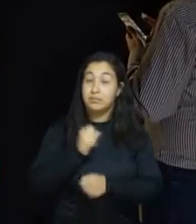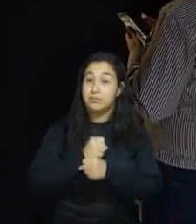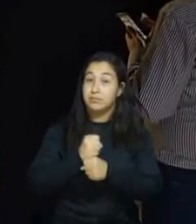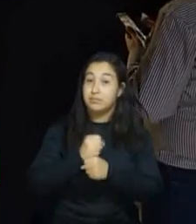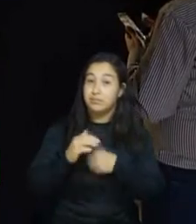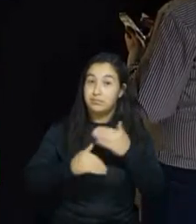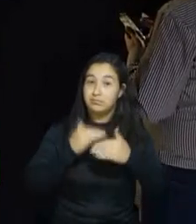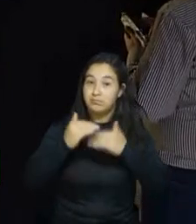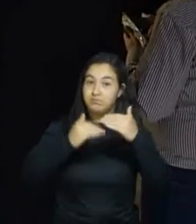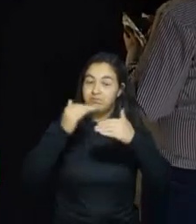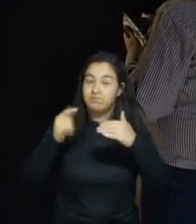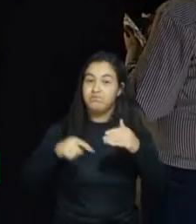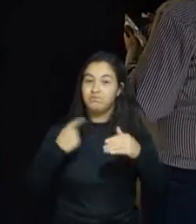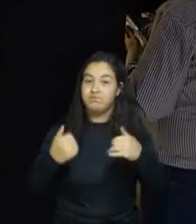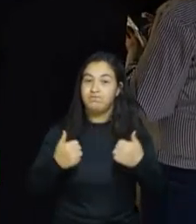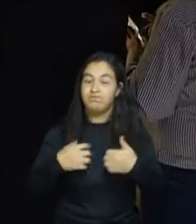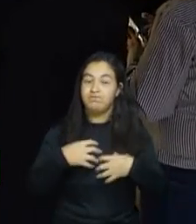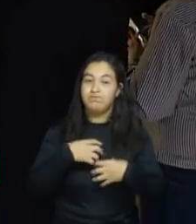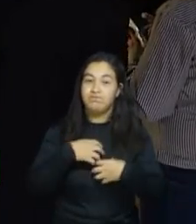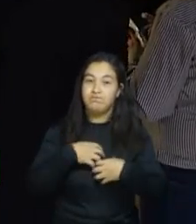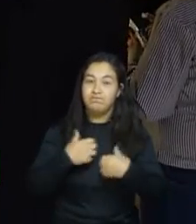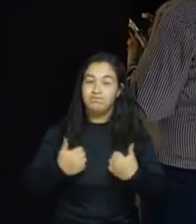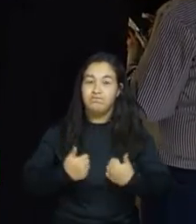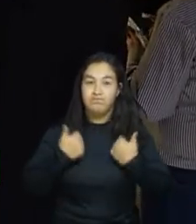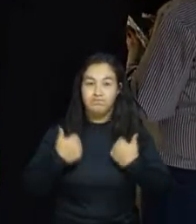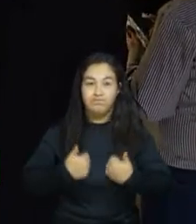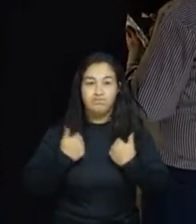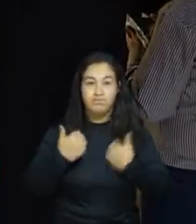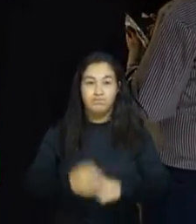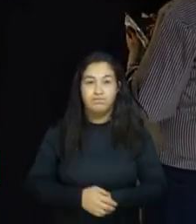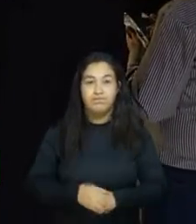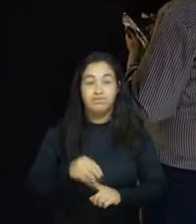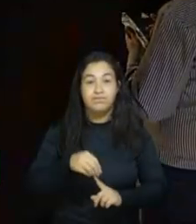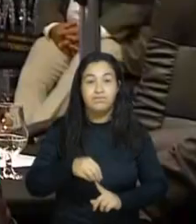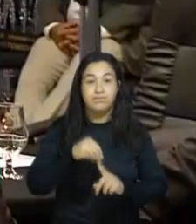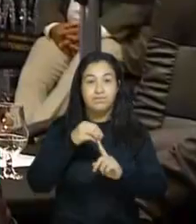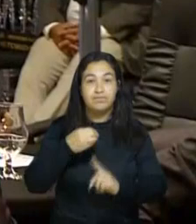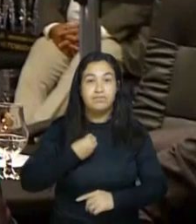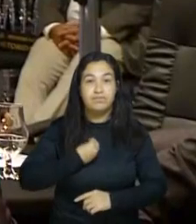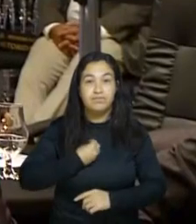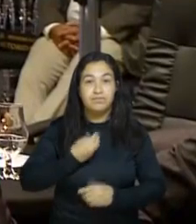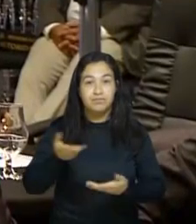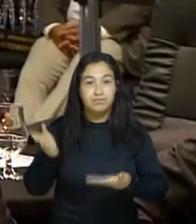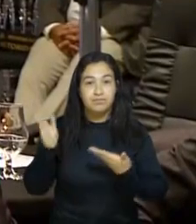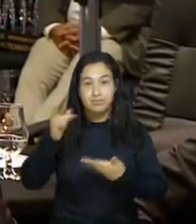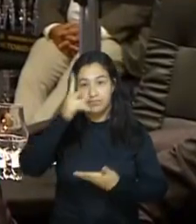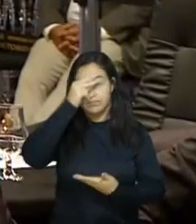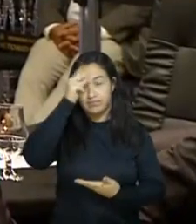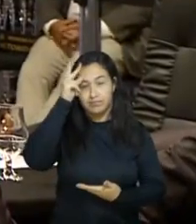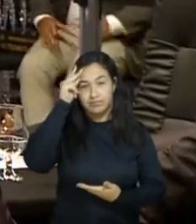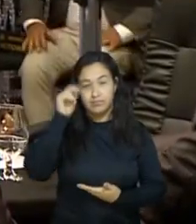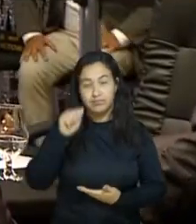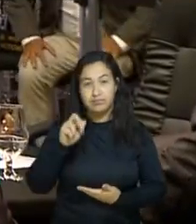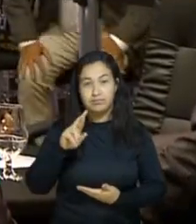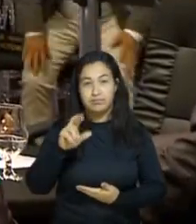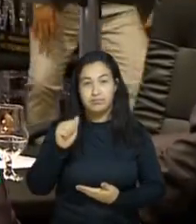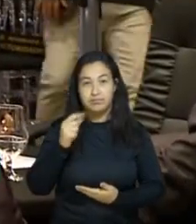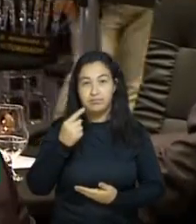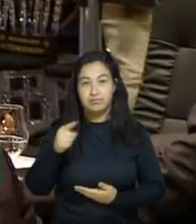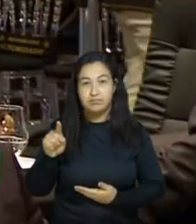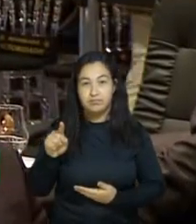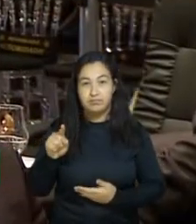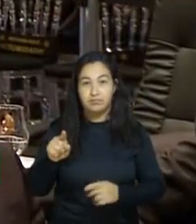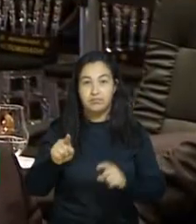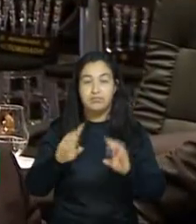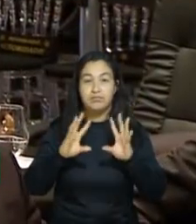de uma cidade que nos orgulha, que nos inspira. E eu destaco aqui a presença entre nós do querido prefeito Arão, vice-prefeito Sores,